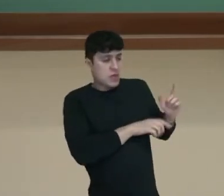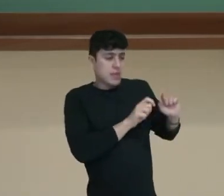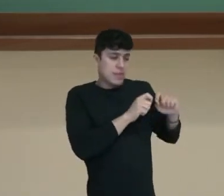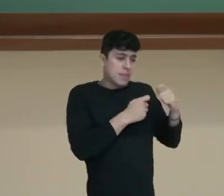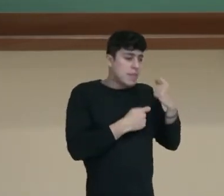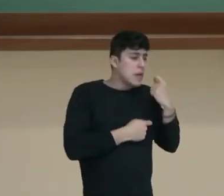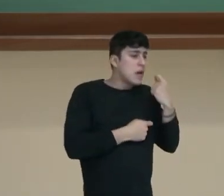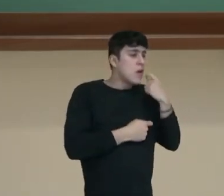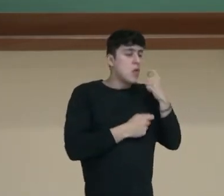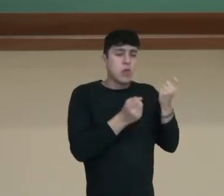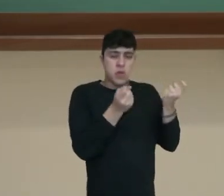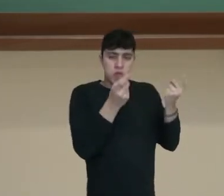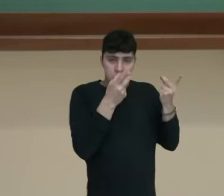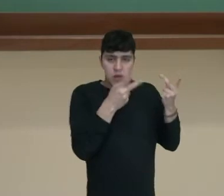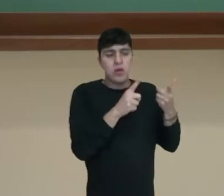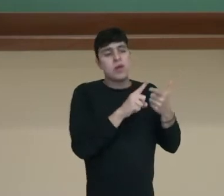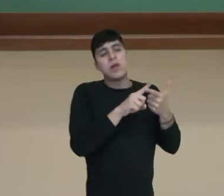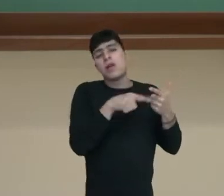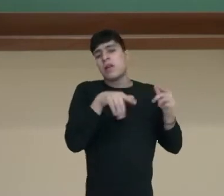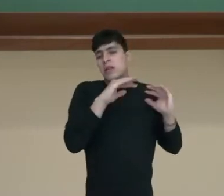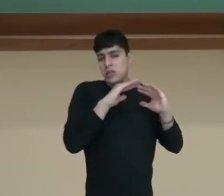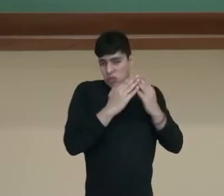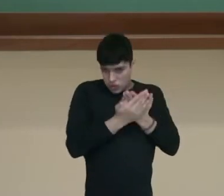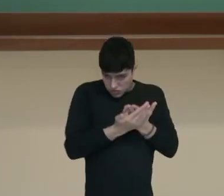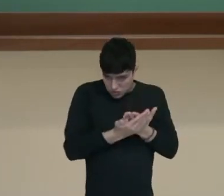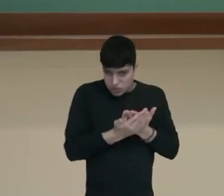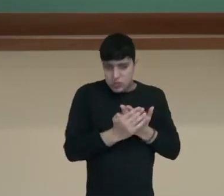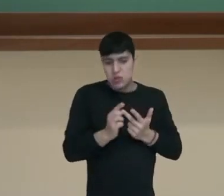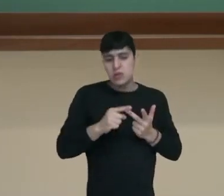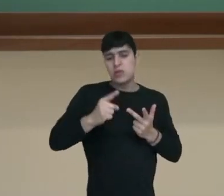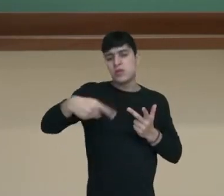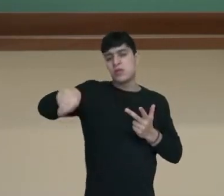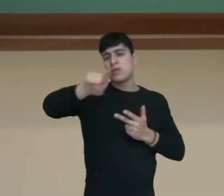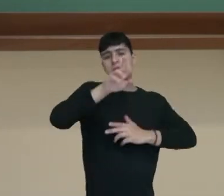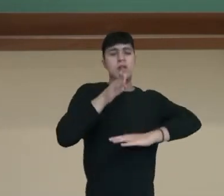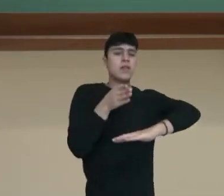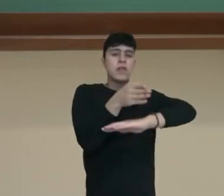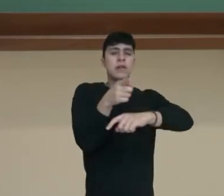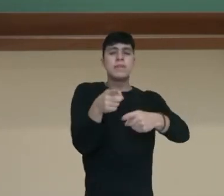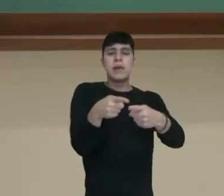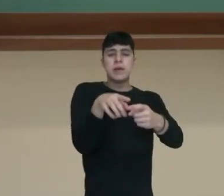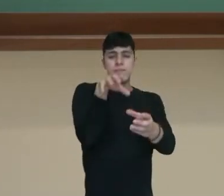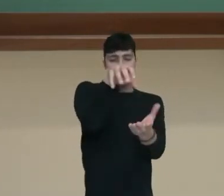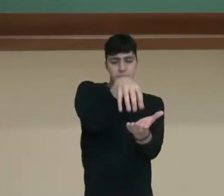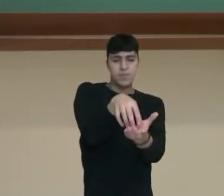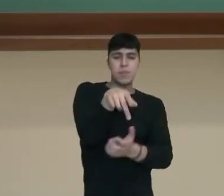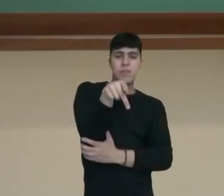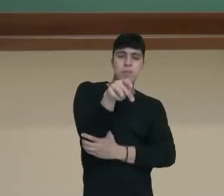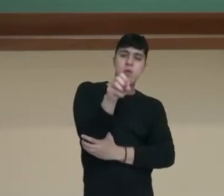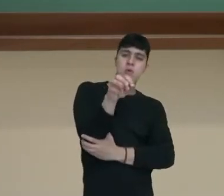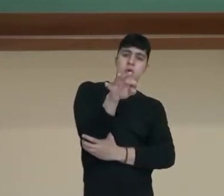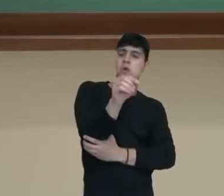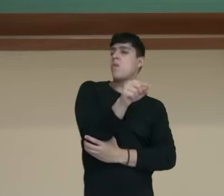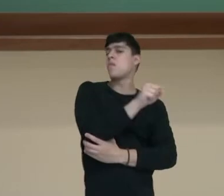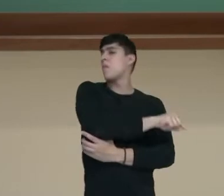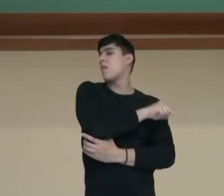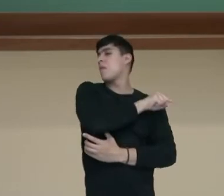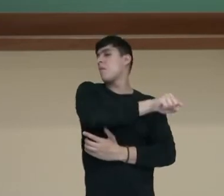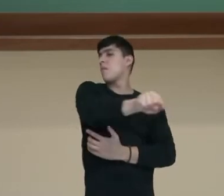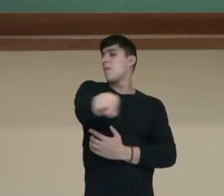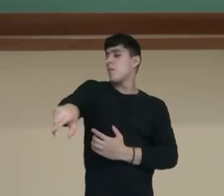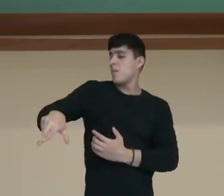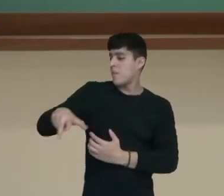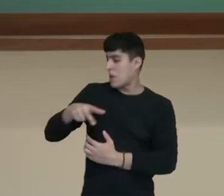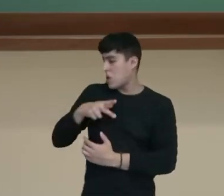para a escola, aí depois vamos supor que você vai ter uma consulta no posto de saúde. esses lugares são públicos ou são privados?